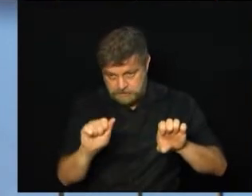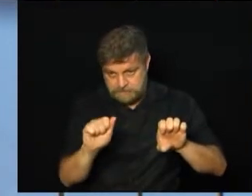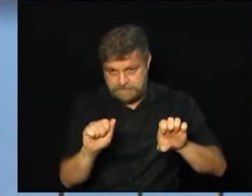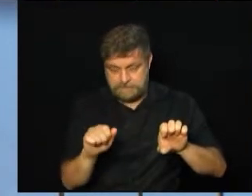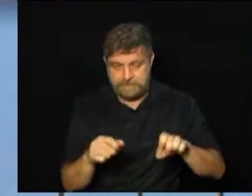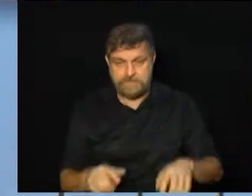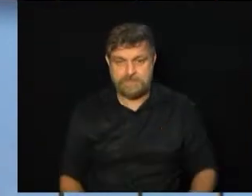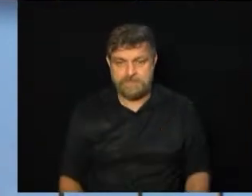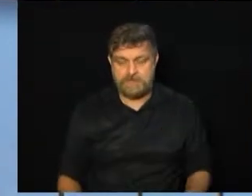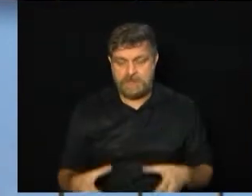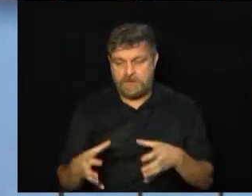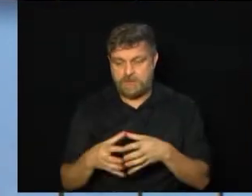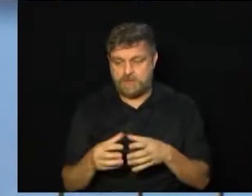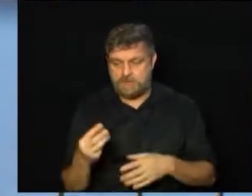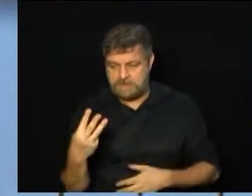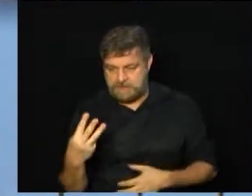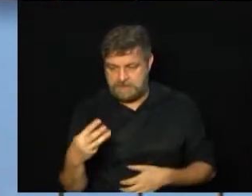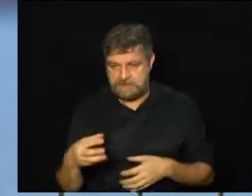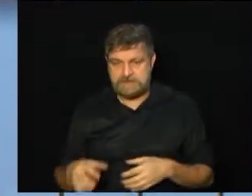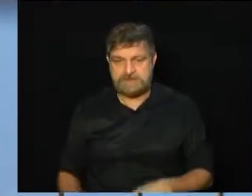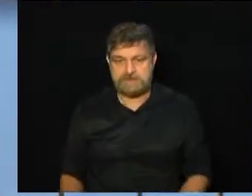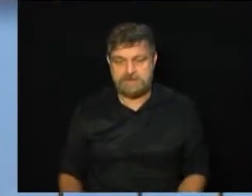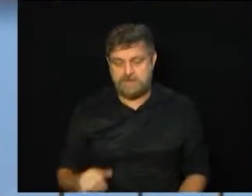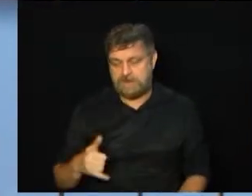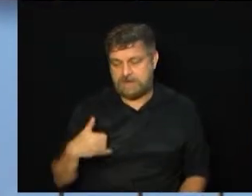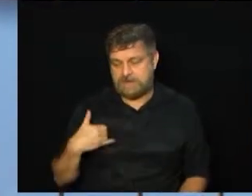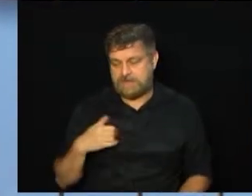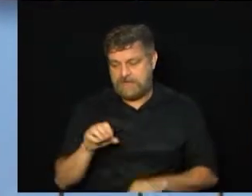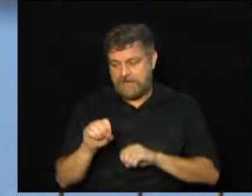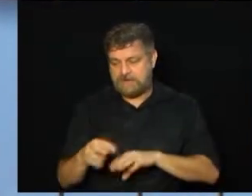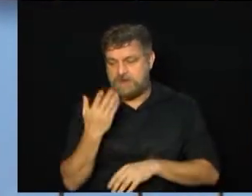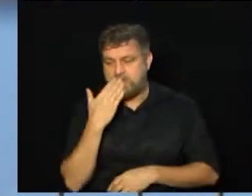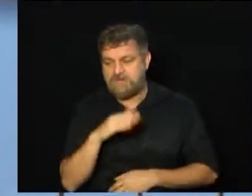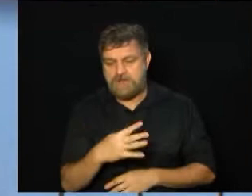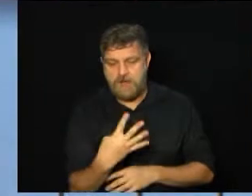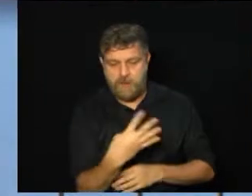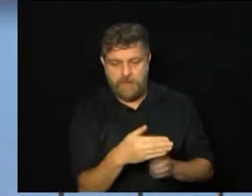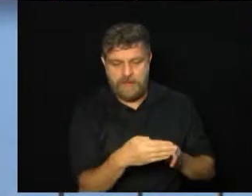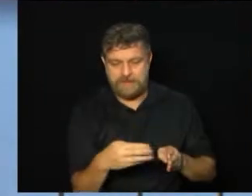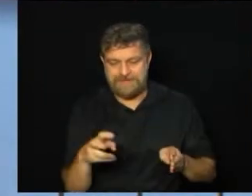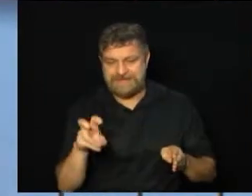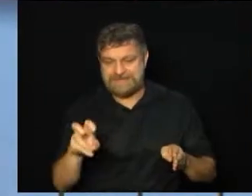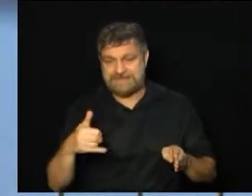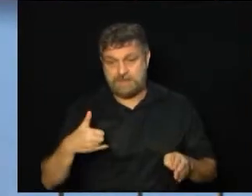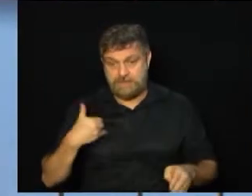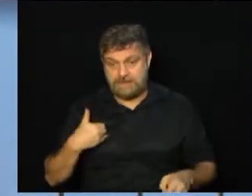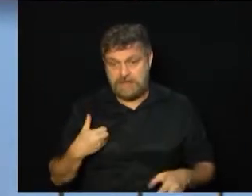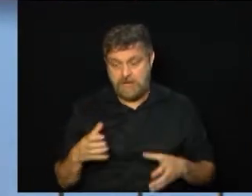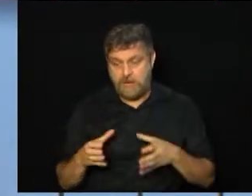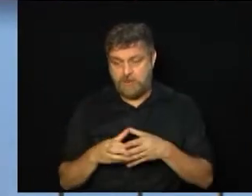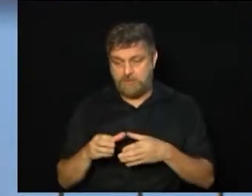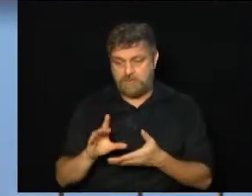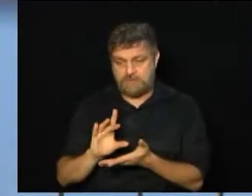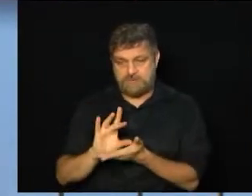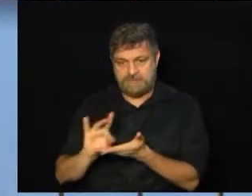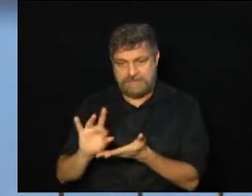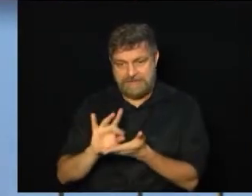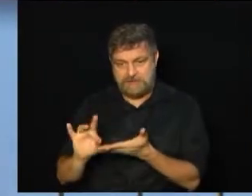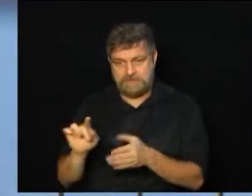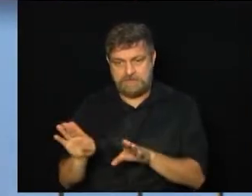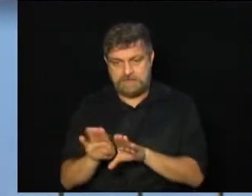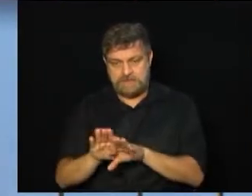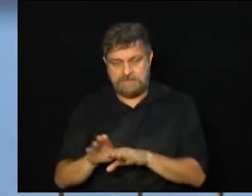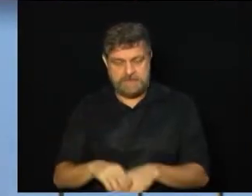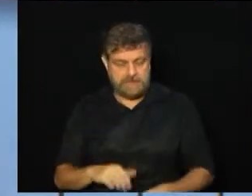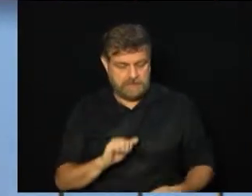Adultos, Agrupamento 3, que são da educação infantil de 4 e 5 anos, cursos técnicos e qualificação